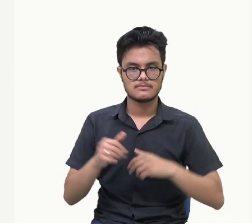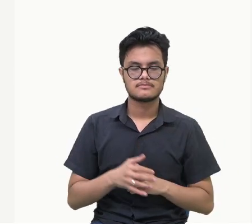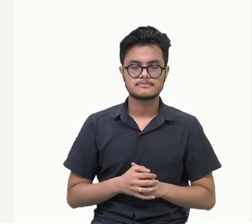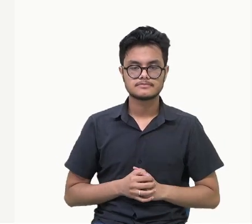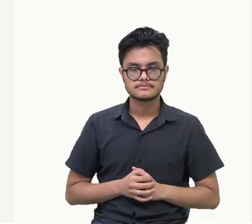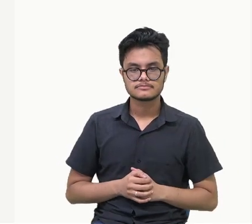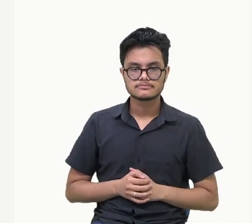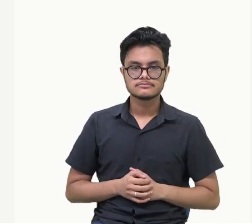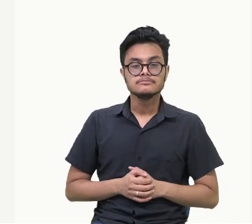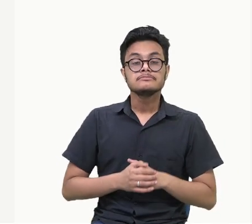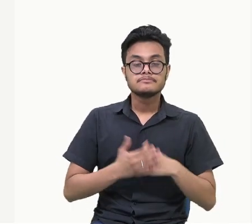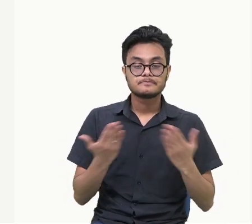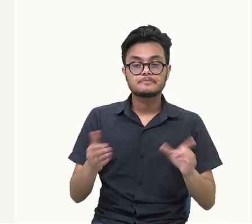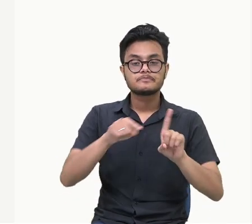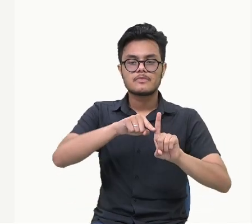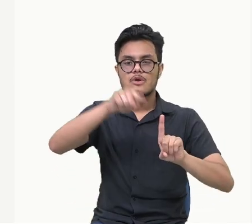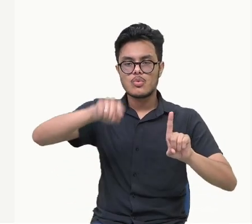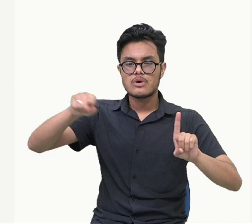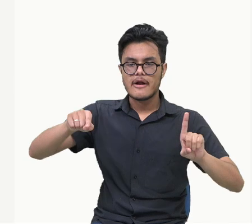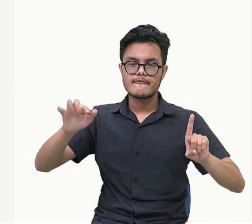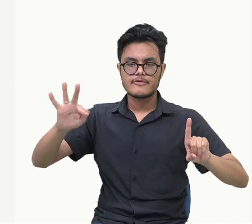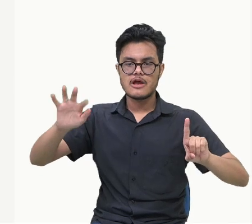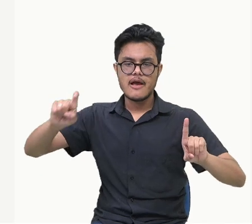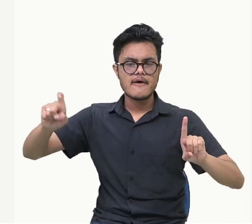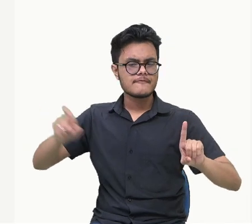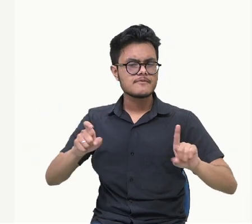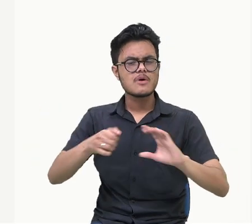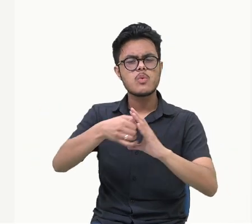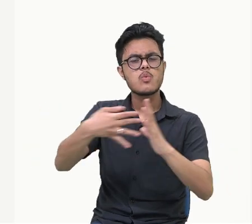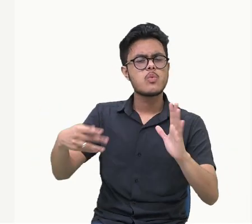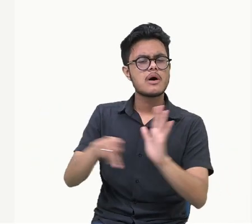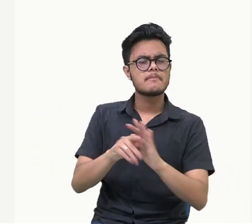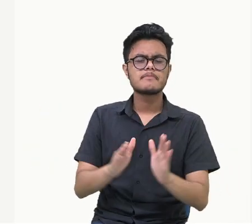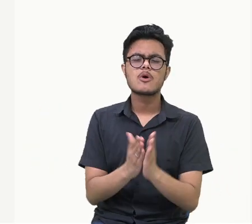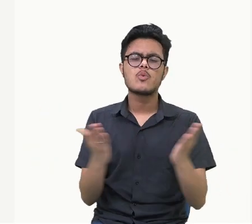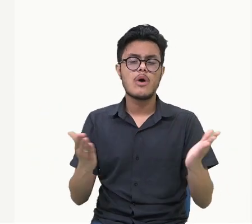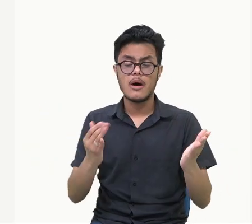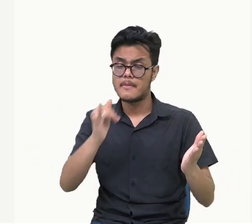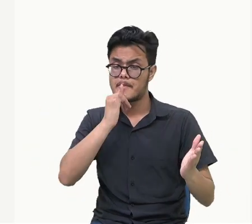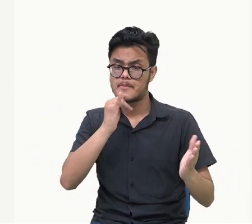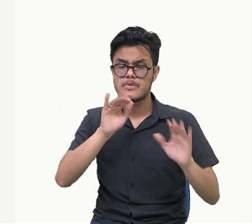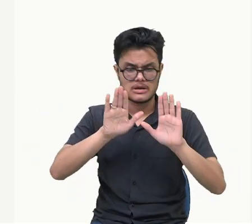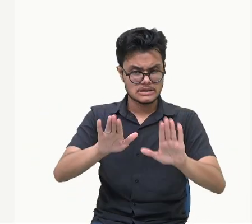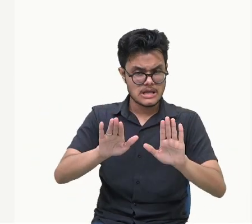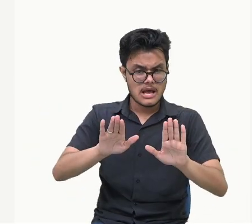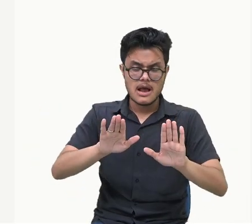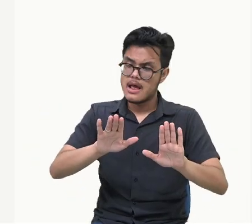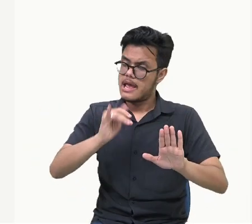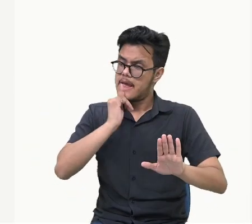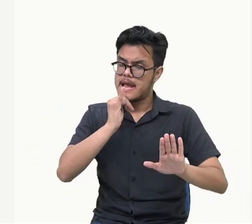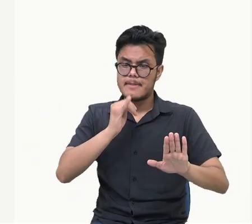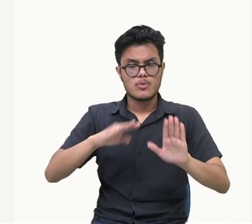O gráfico de uma função exponencial tem como característica um crescimento bem maior